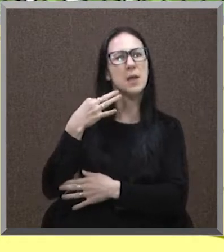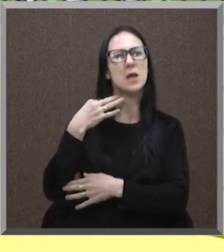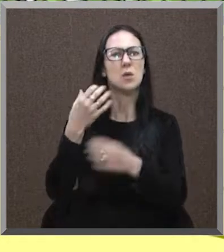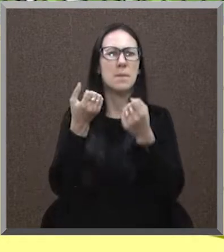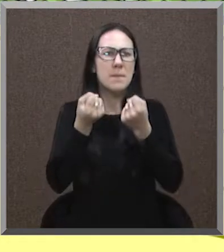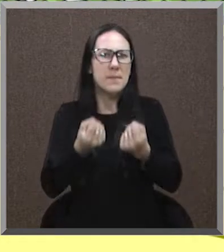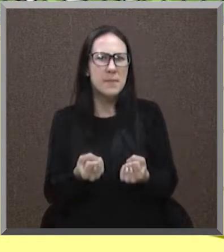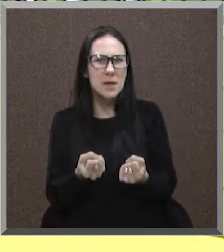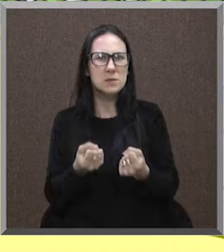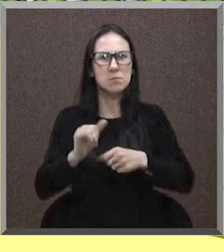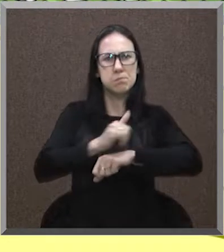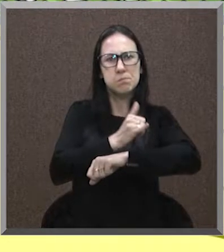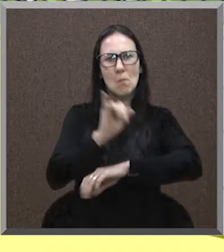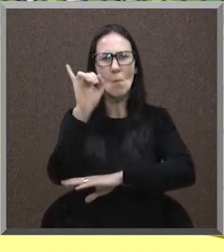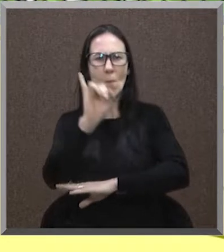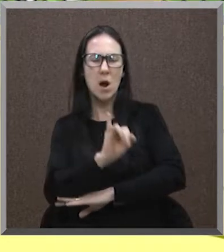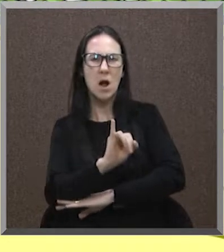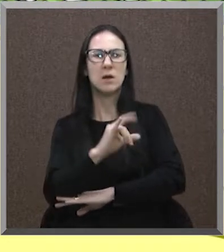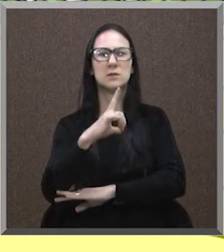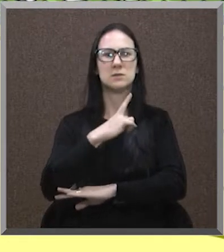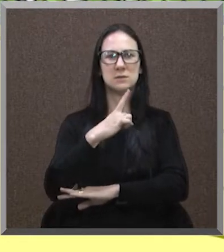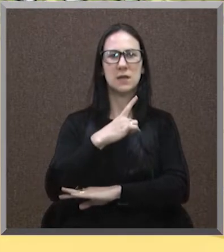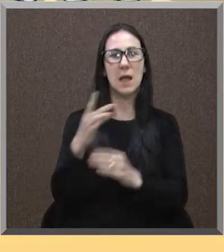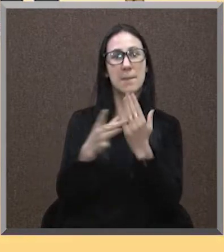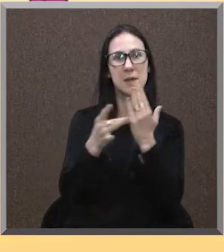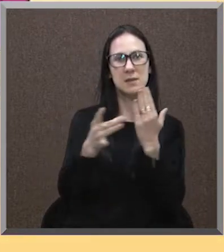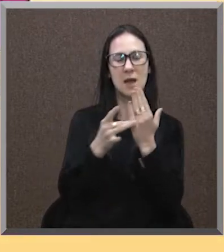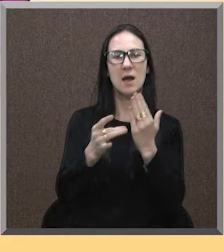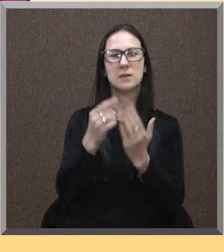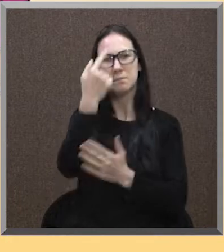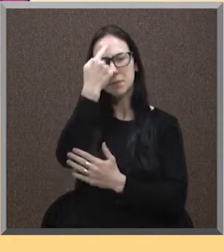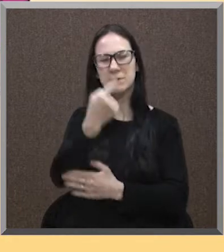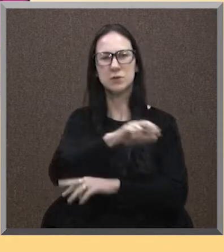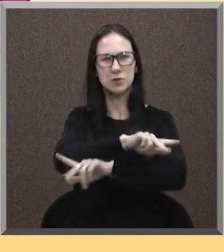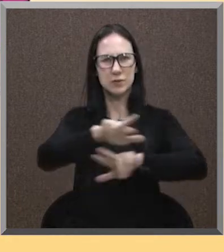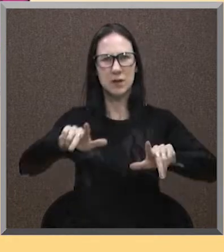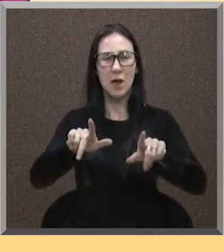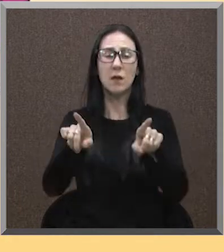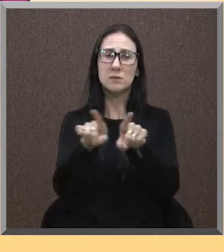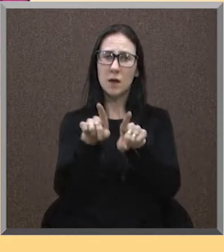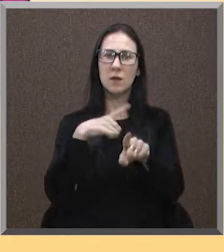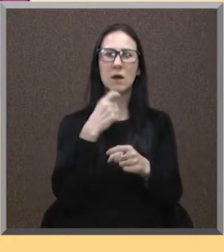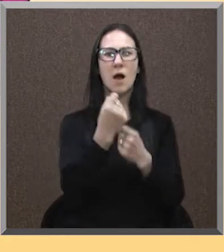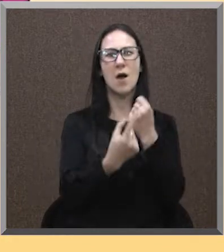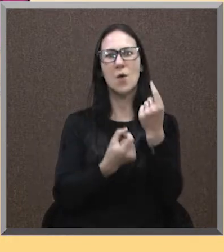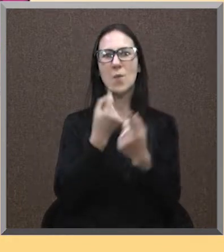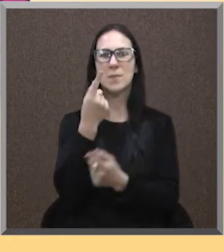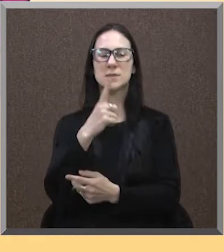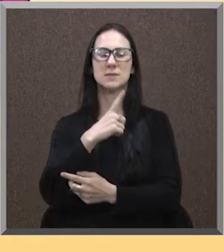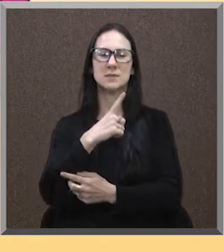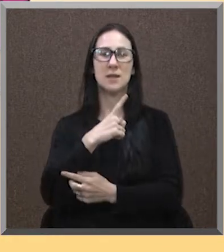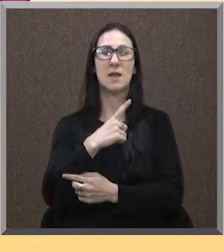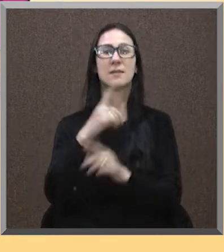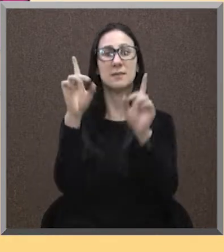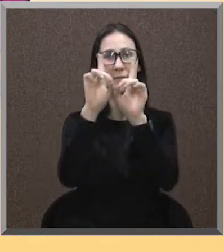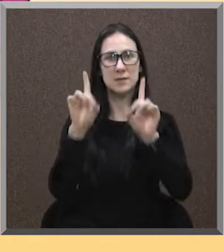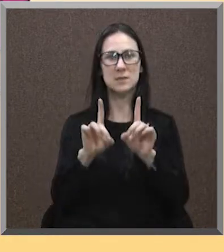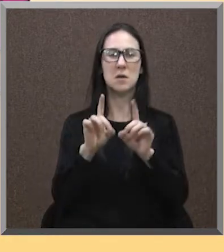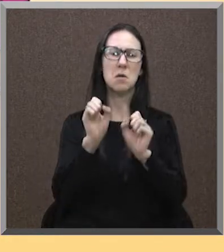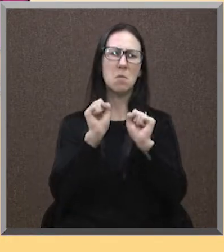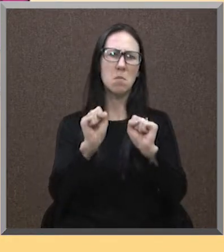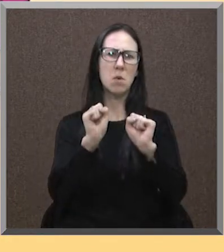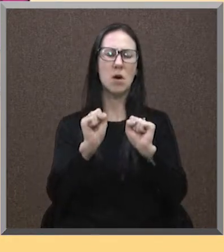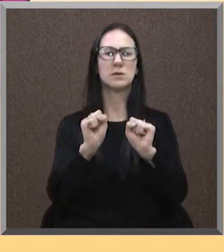habilidades, personalidades diferentes. Muitos de nós podemos ter também alguma deficiência, como, por exemplo, paralisia nas